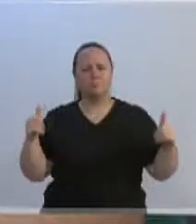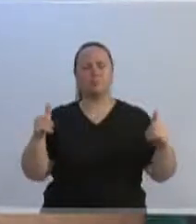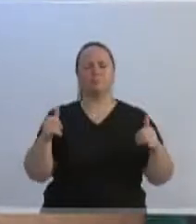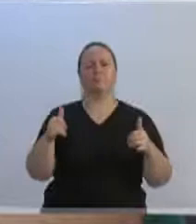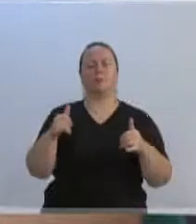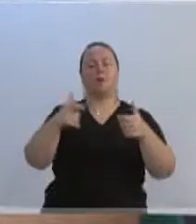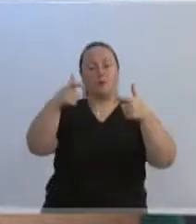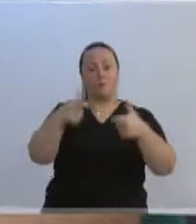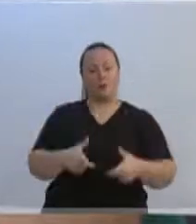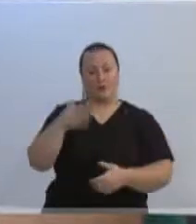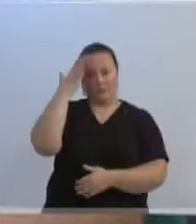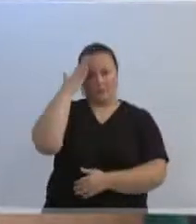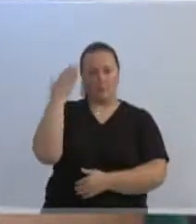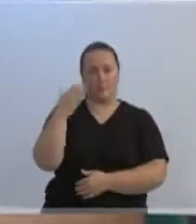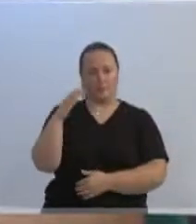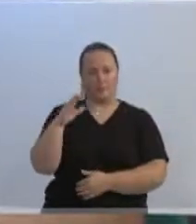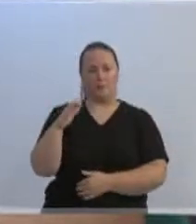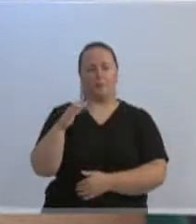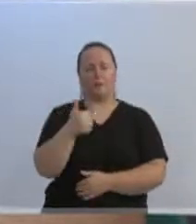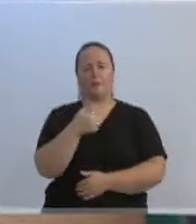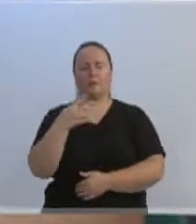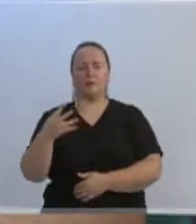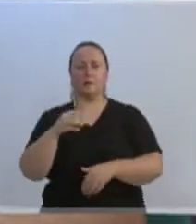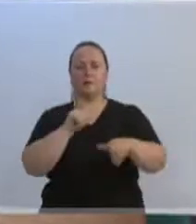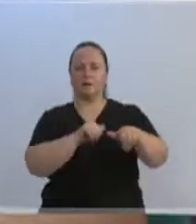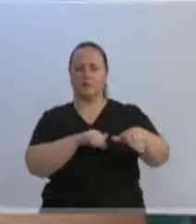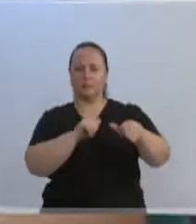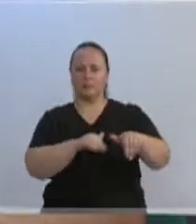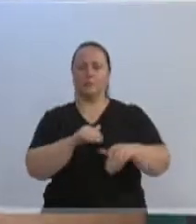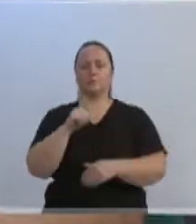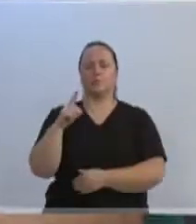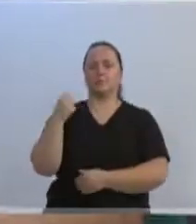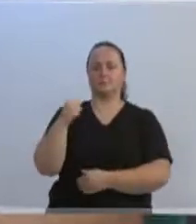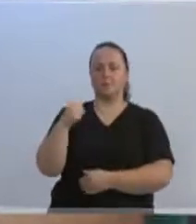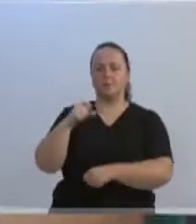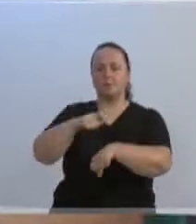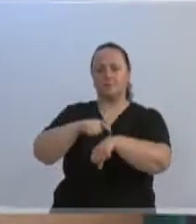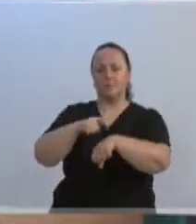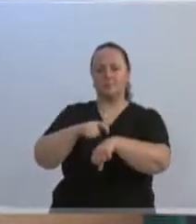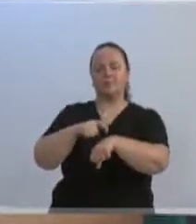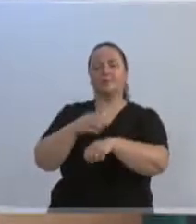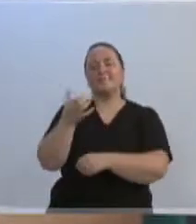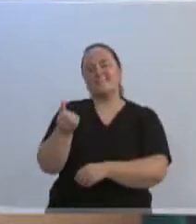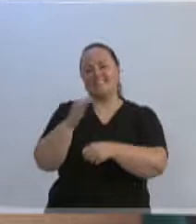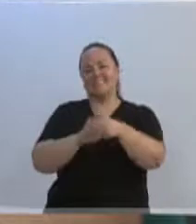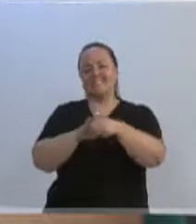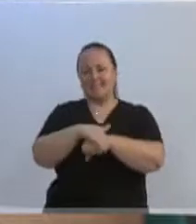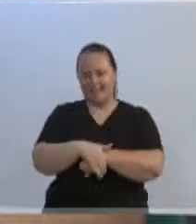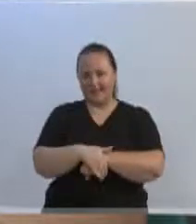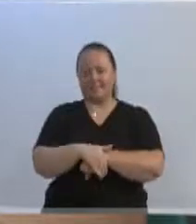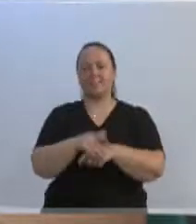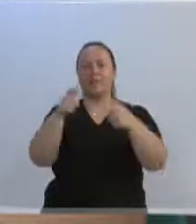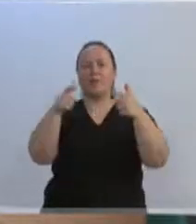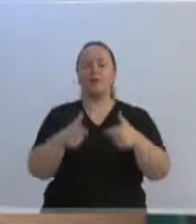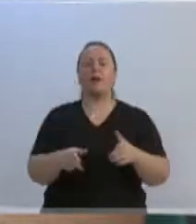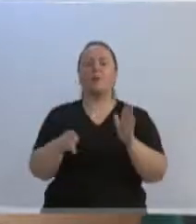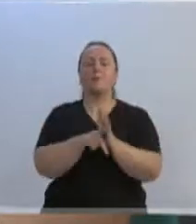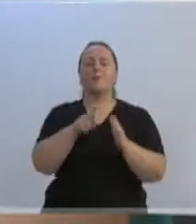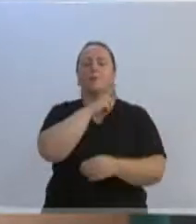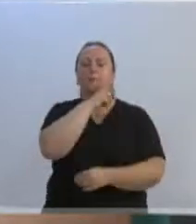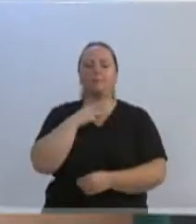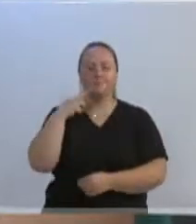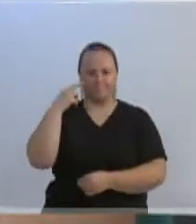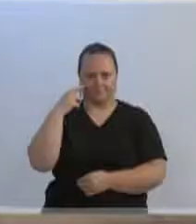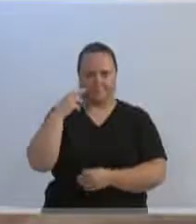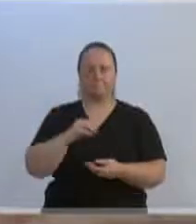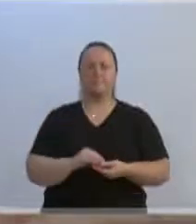realizar-se em 14 de setembro às 18 horas na sociedade cultural artística em jaraguá do sul